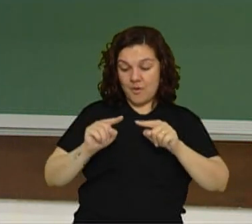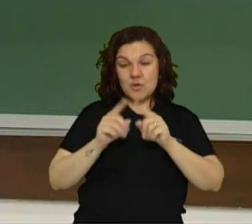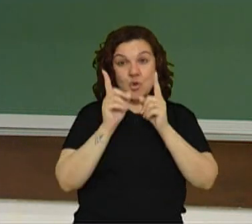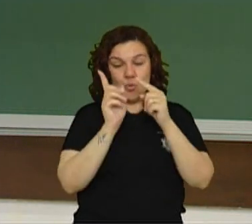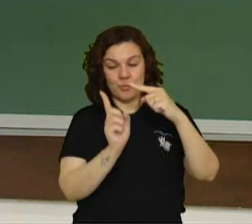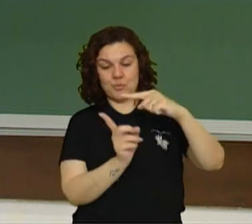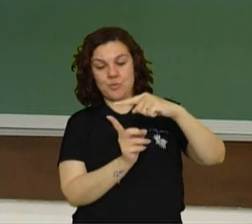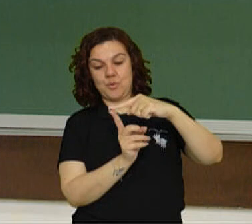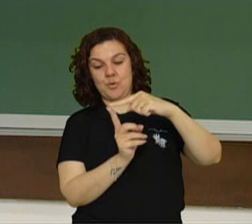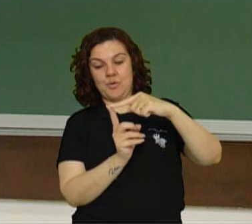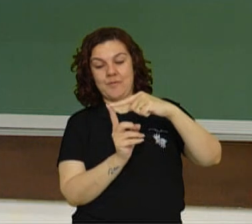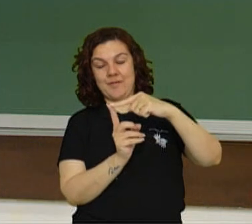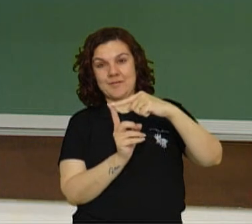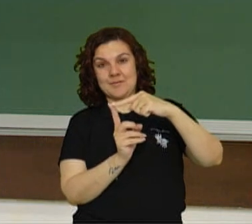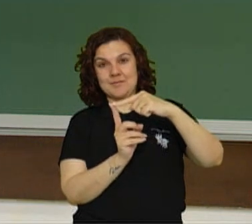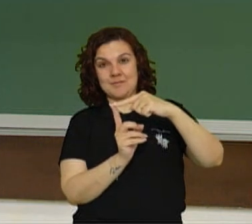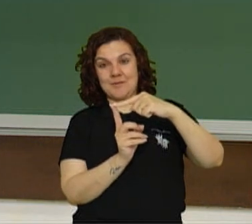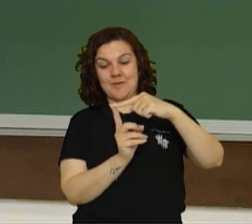único vértice,